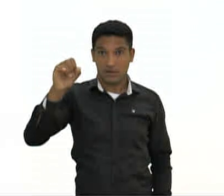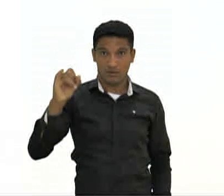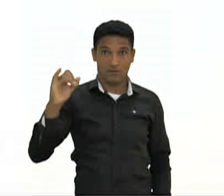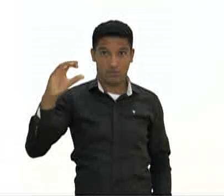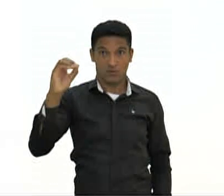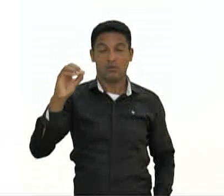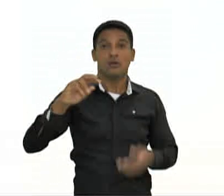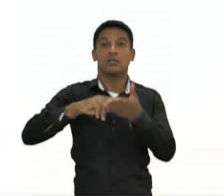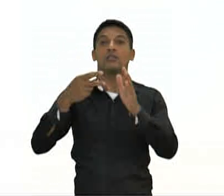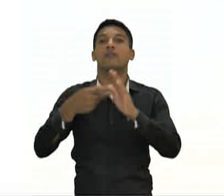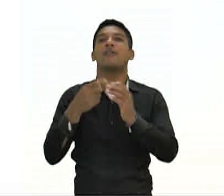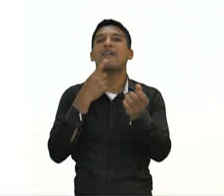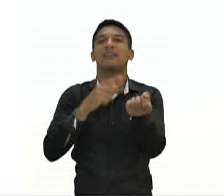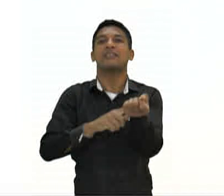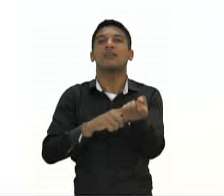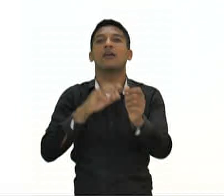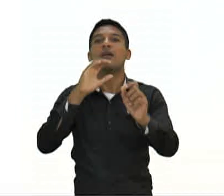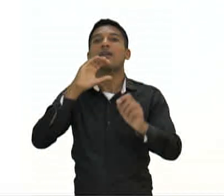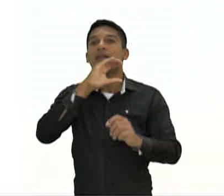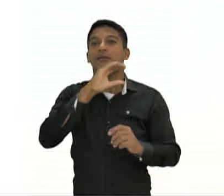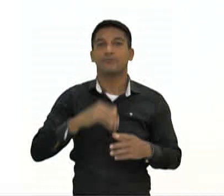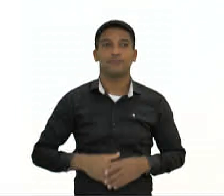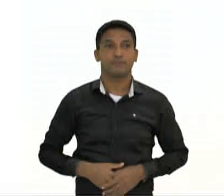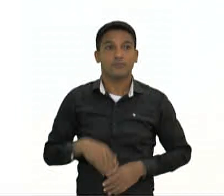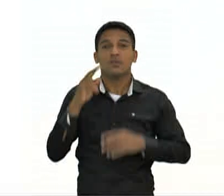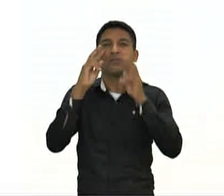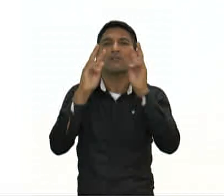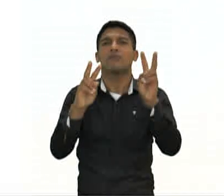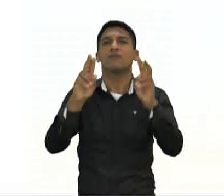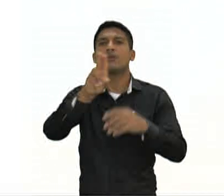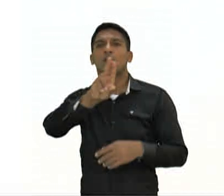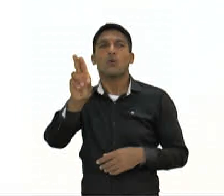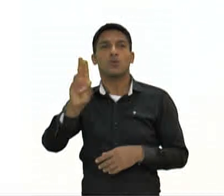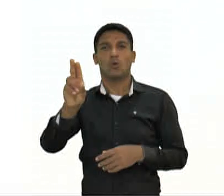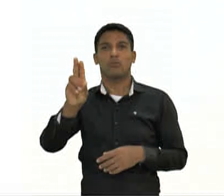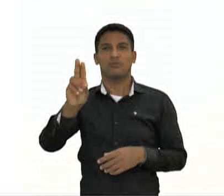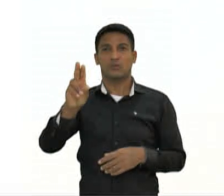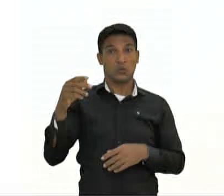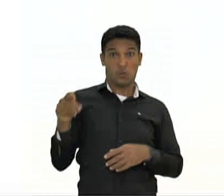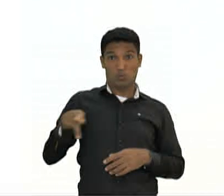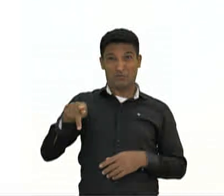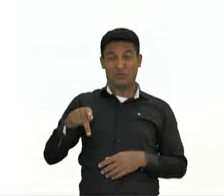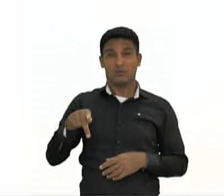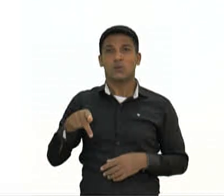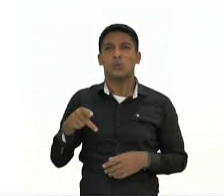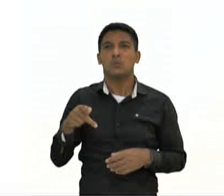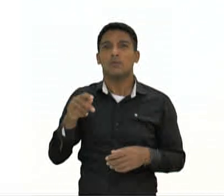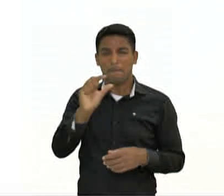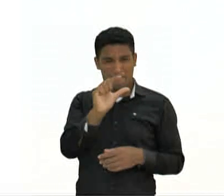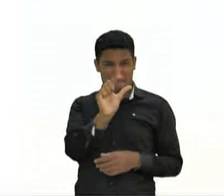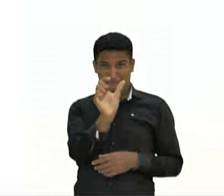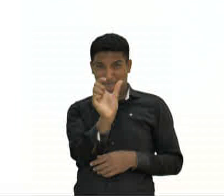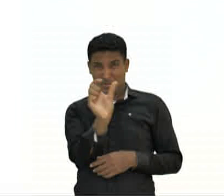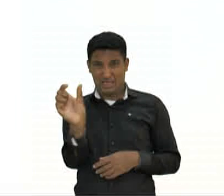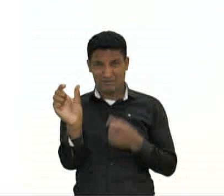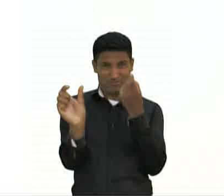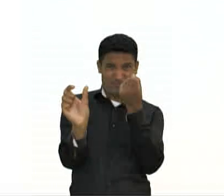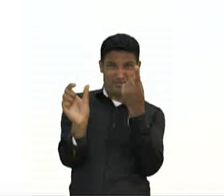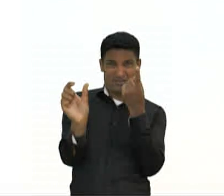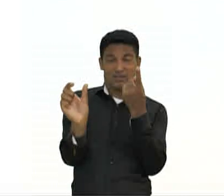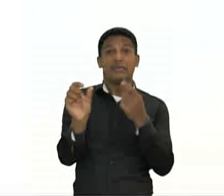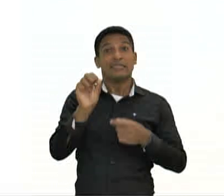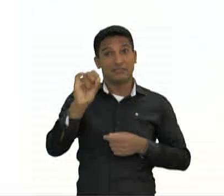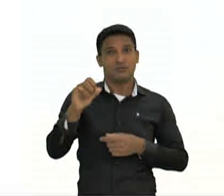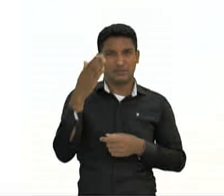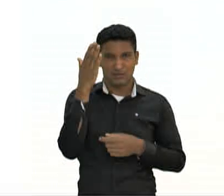Rhamphorhynchus. Eu não lembro como é que faz essa pronúncia aí, pessoal. Quem souber a pronúncia, pode fazer um áudio, colocar nas redes